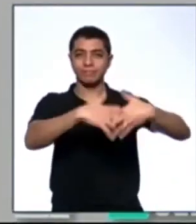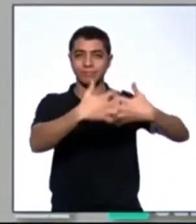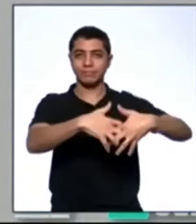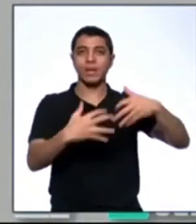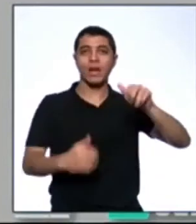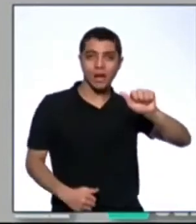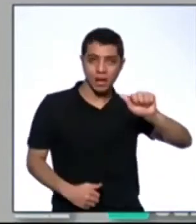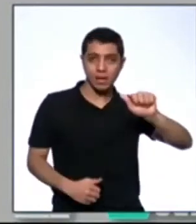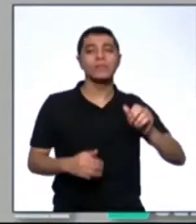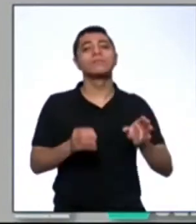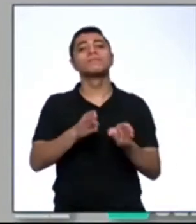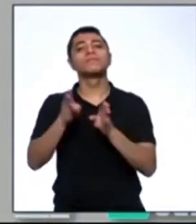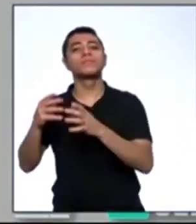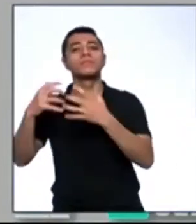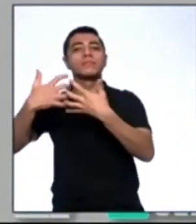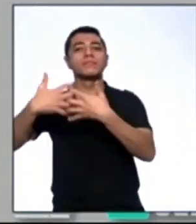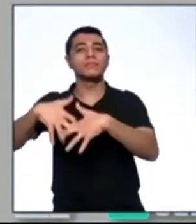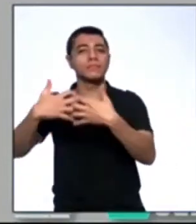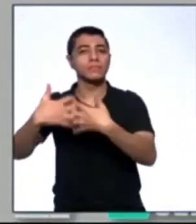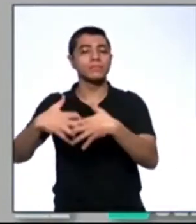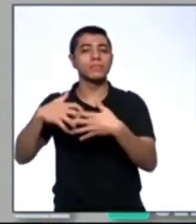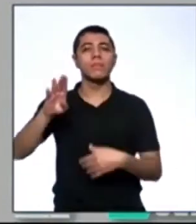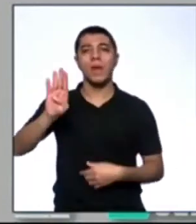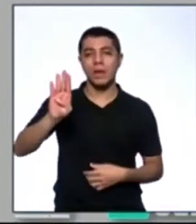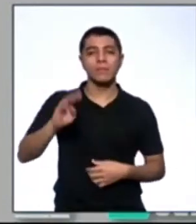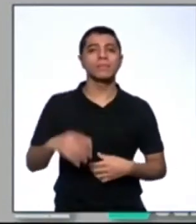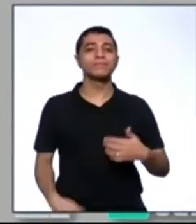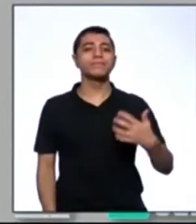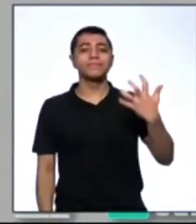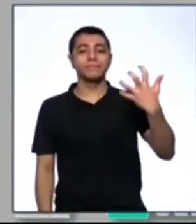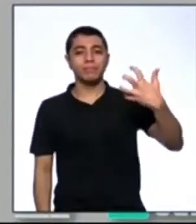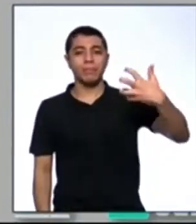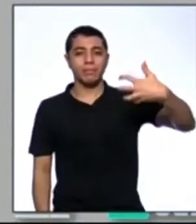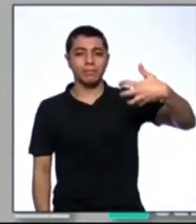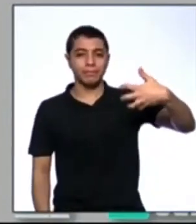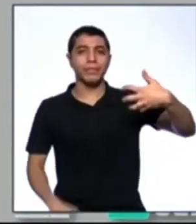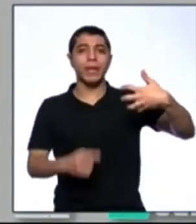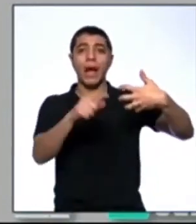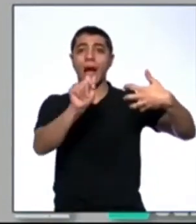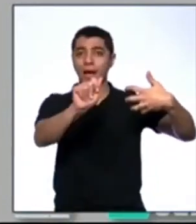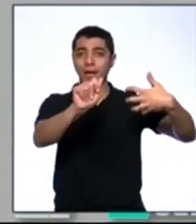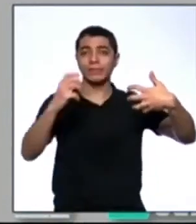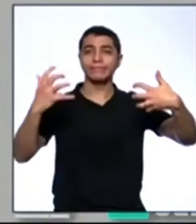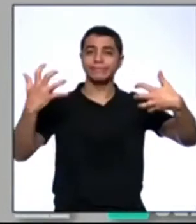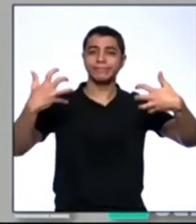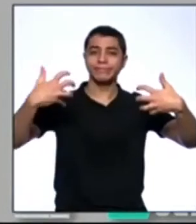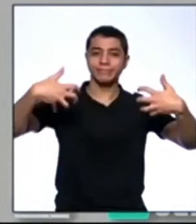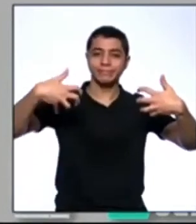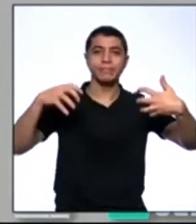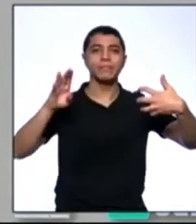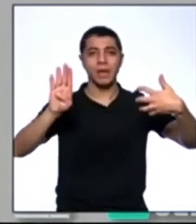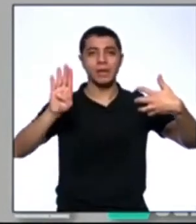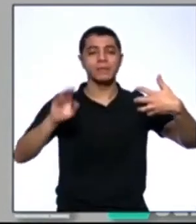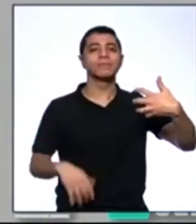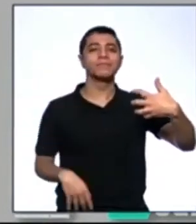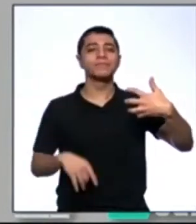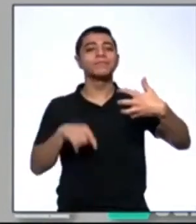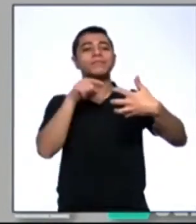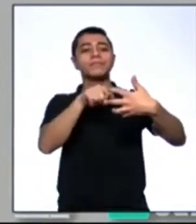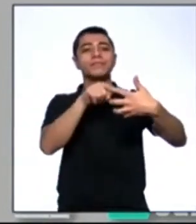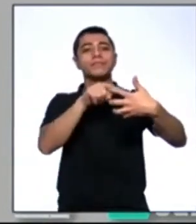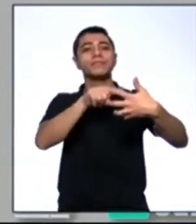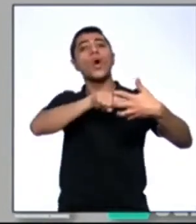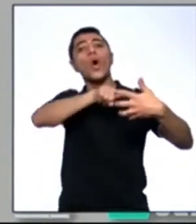tem um disco B. Quando eu coloco o disco A para girar no sentido horário, repare que o disco B passa a girar